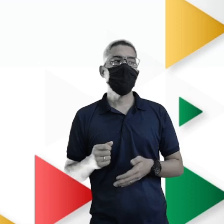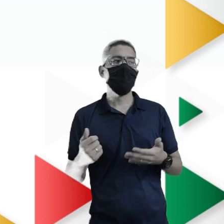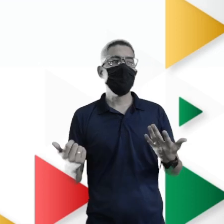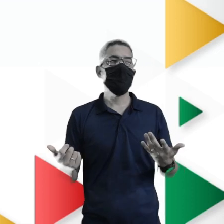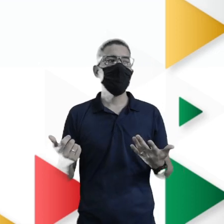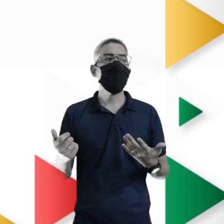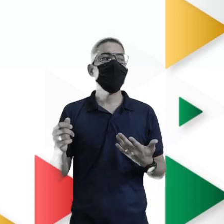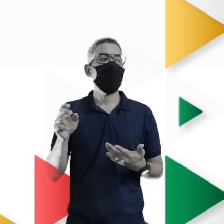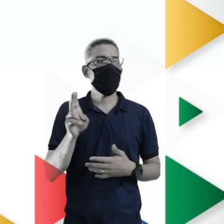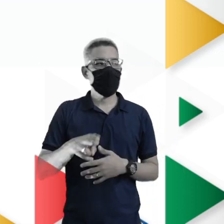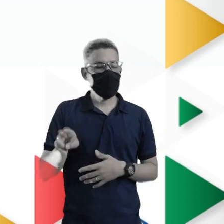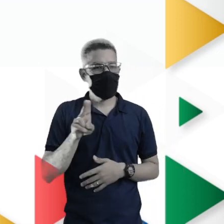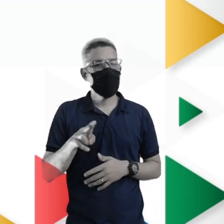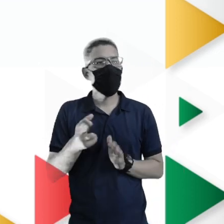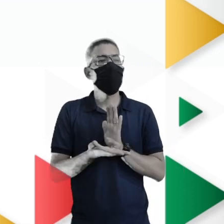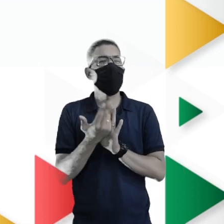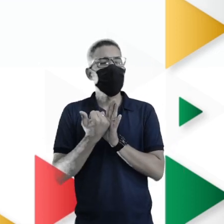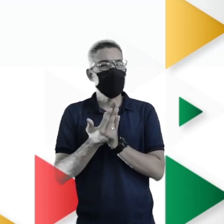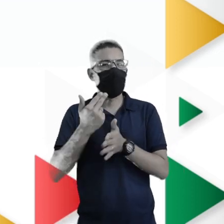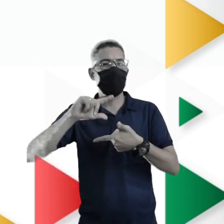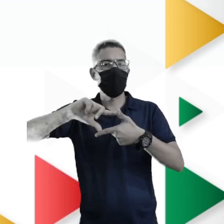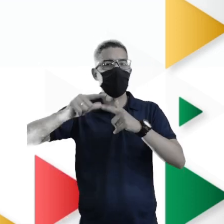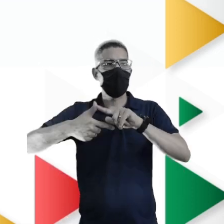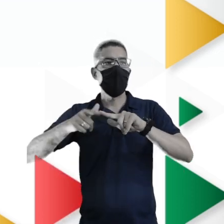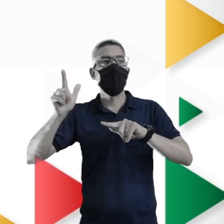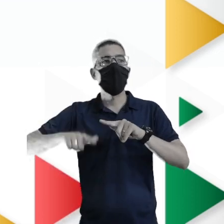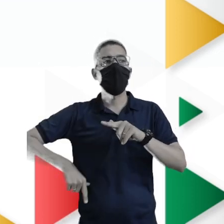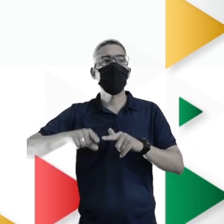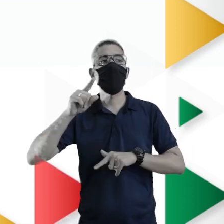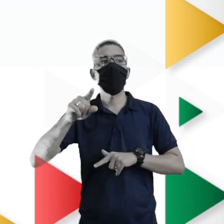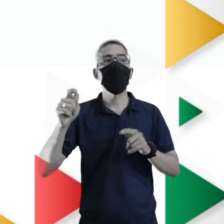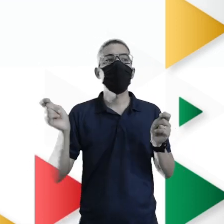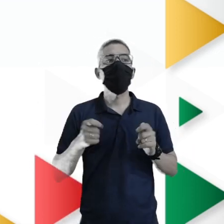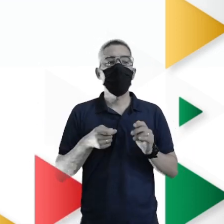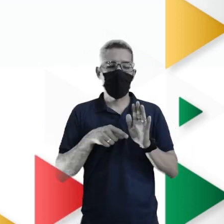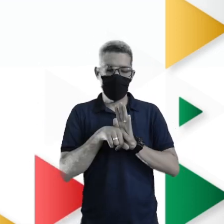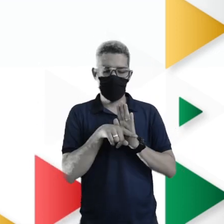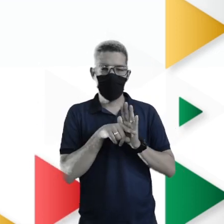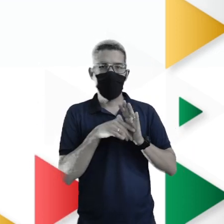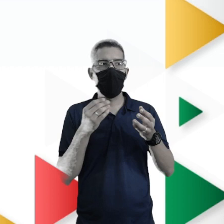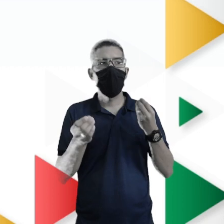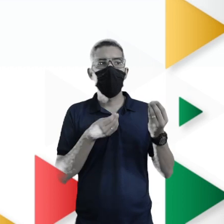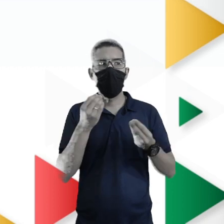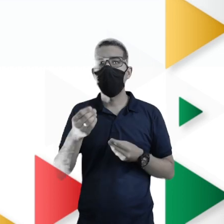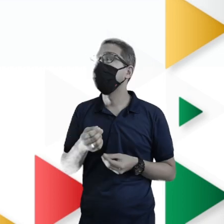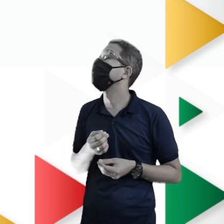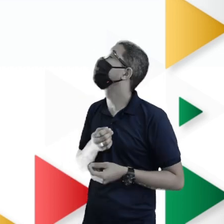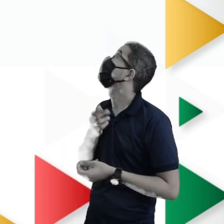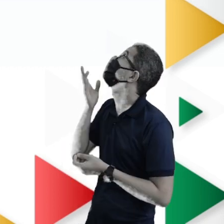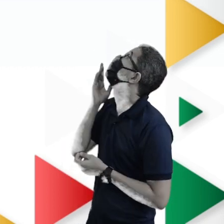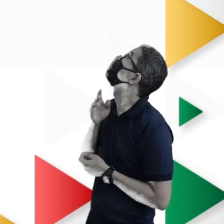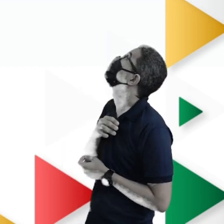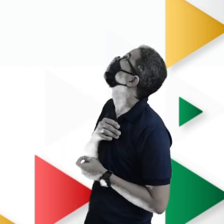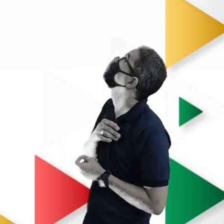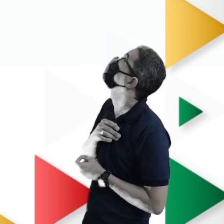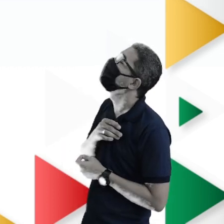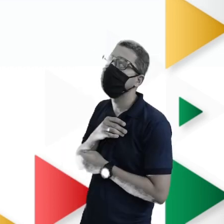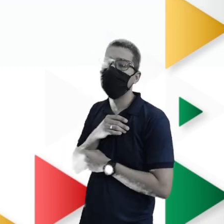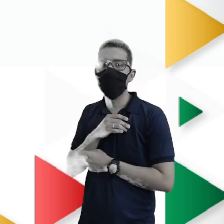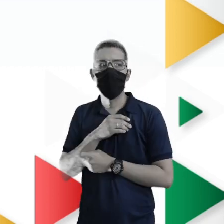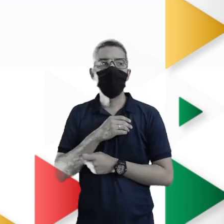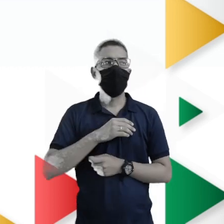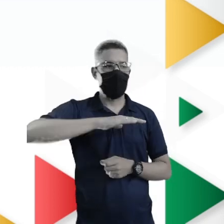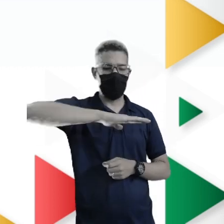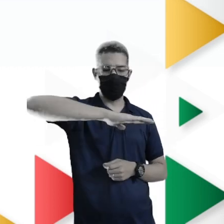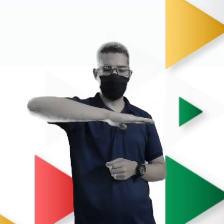utilizáveis nas aulas de desenho geométrico. Você também pode verificar isso na inclinação, o ângulo fazendo parte